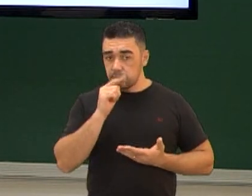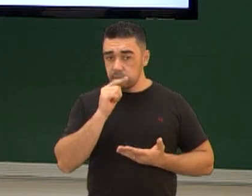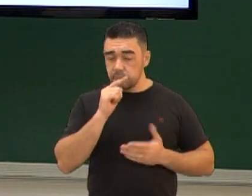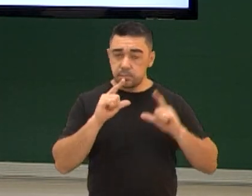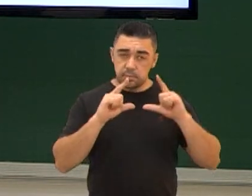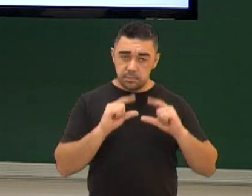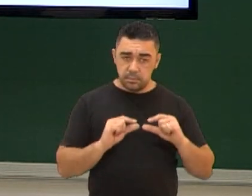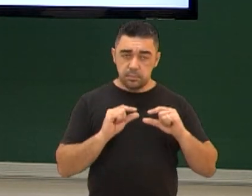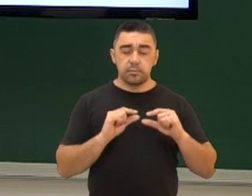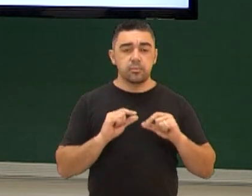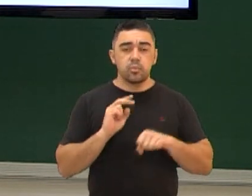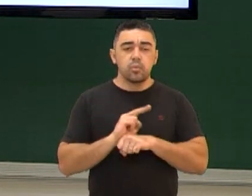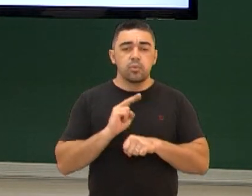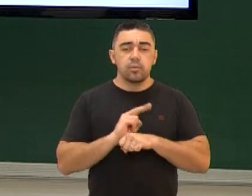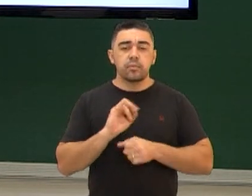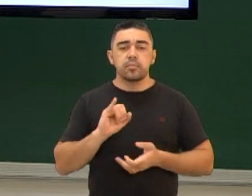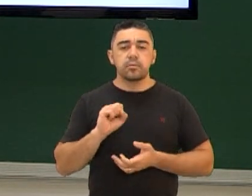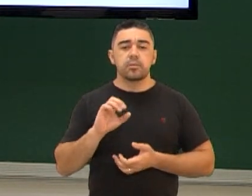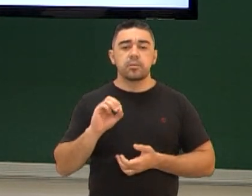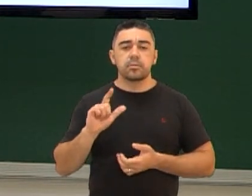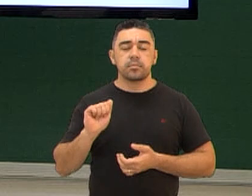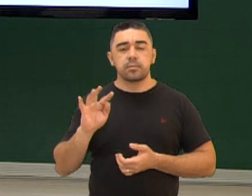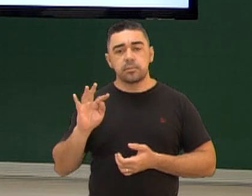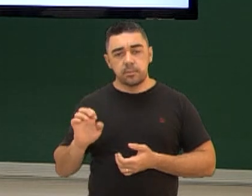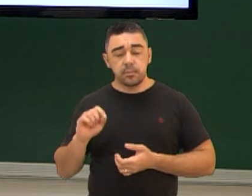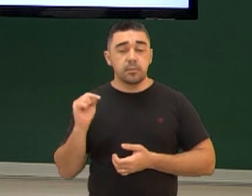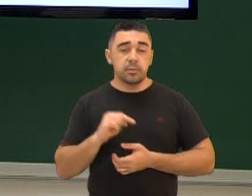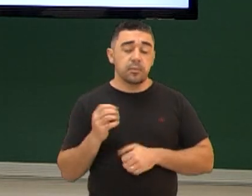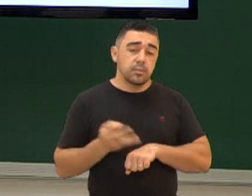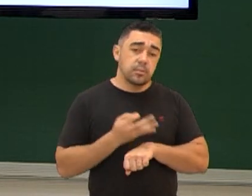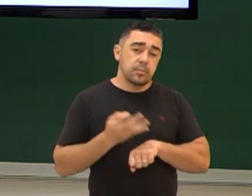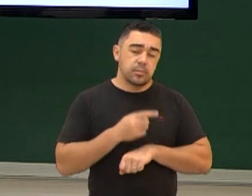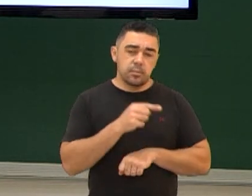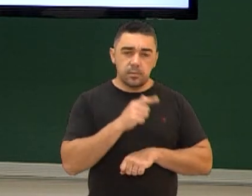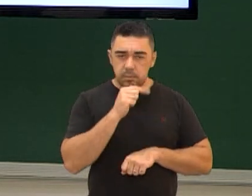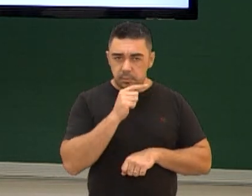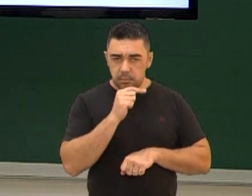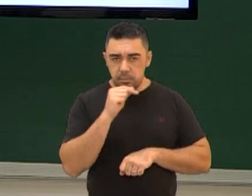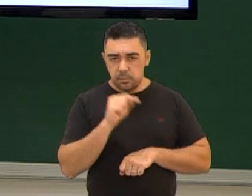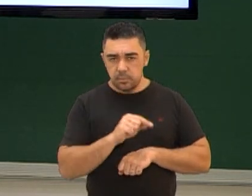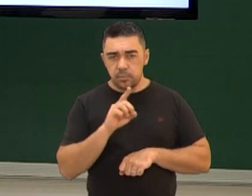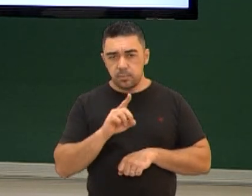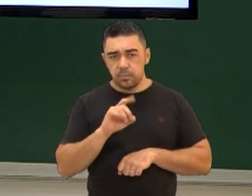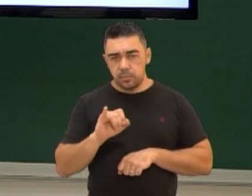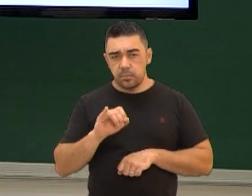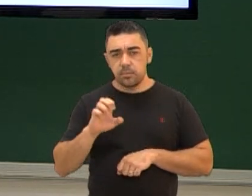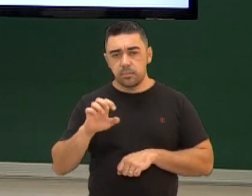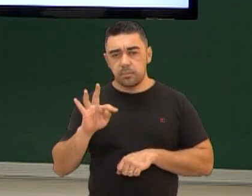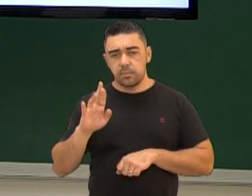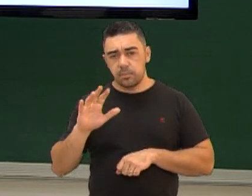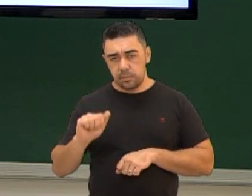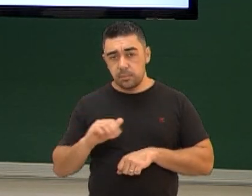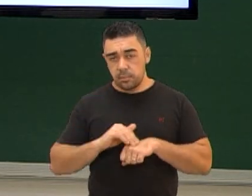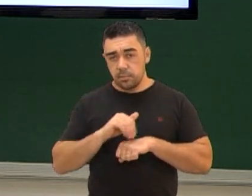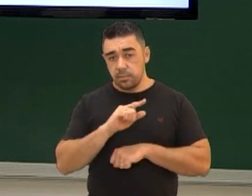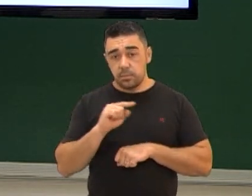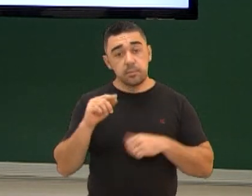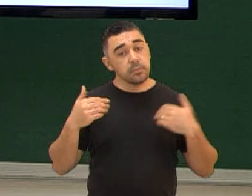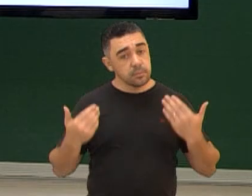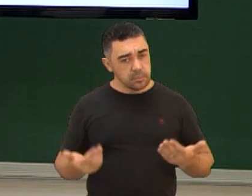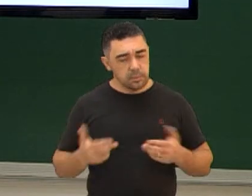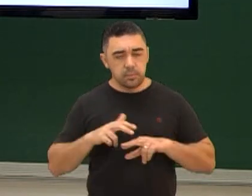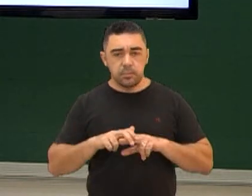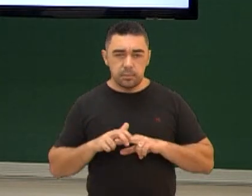é menos isolante. Então, a constante dielétrica da água, né, ela é maior. E,